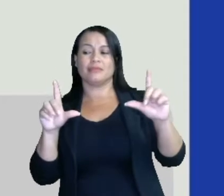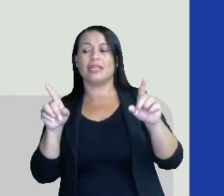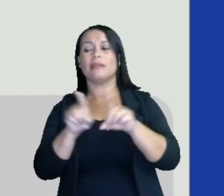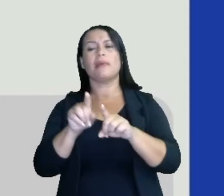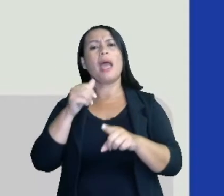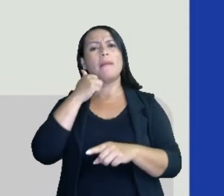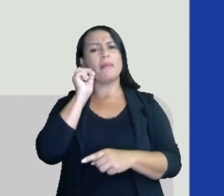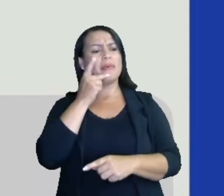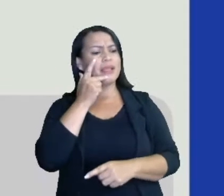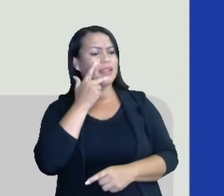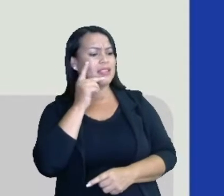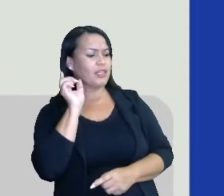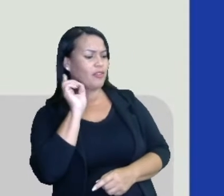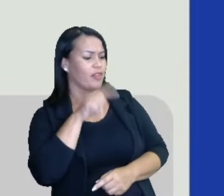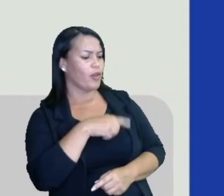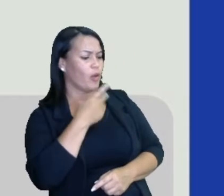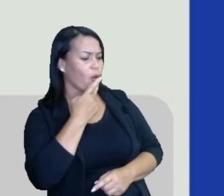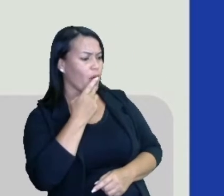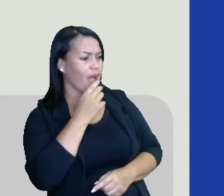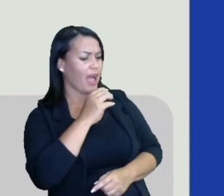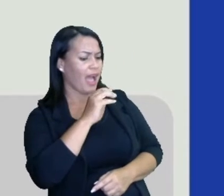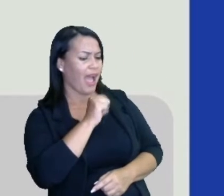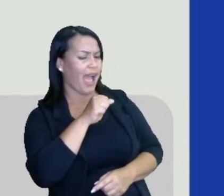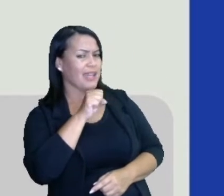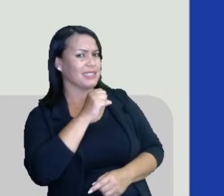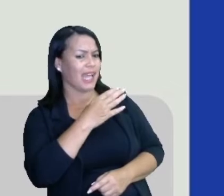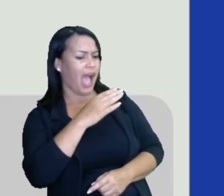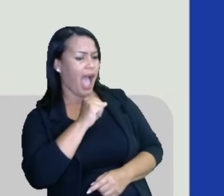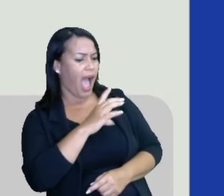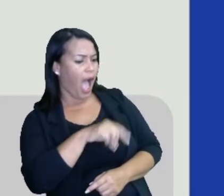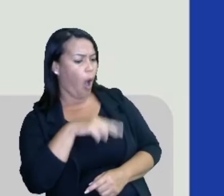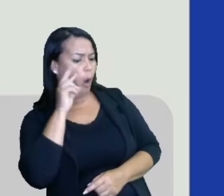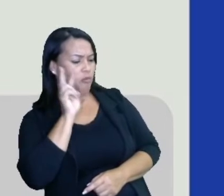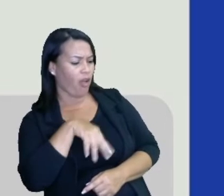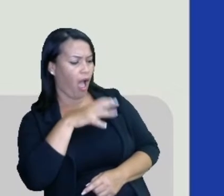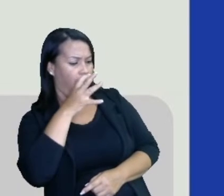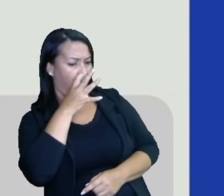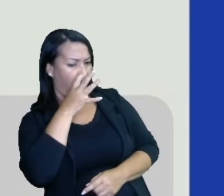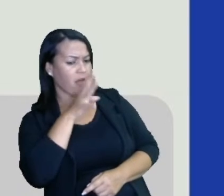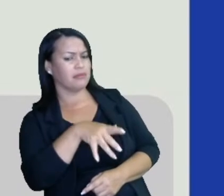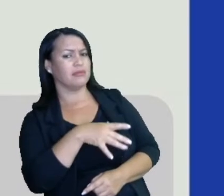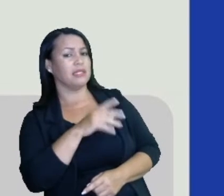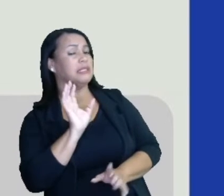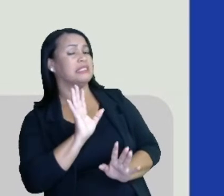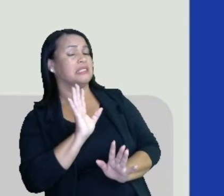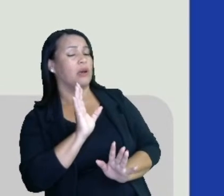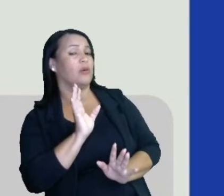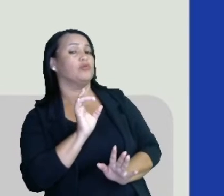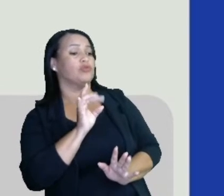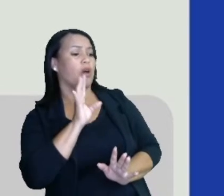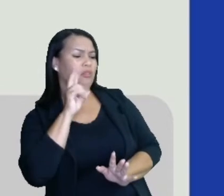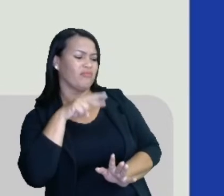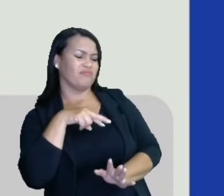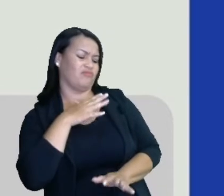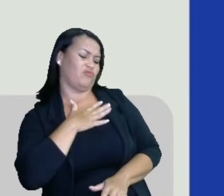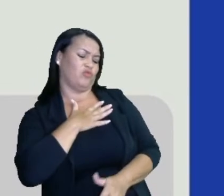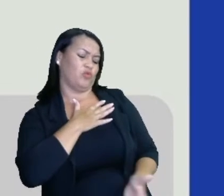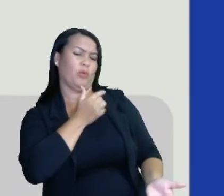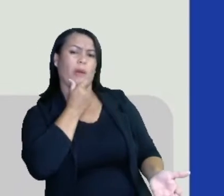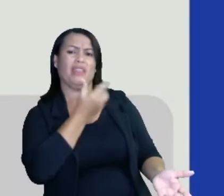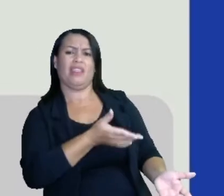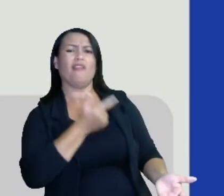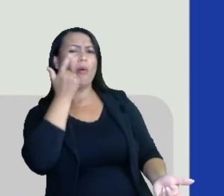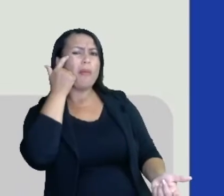a mãe dele, Cascão, né, ela ficou admirada, assim, não tanto admirada, mas ela não gostou do que viu, né?